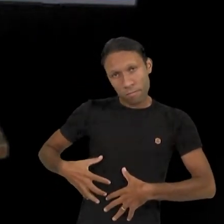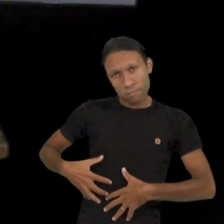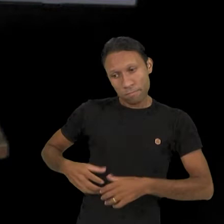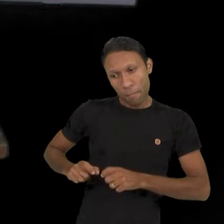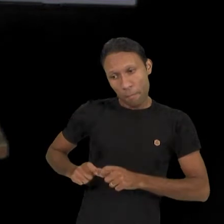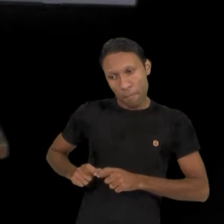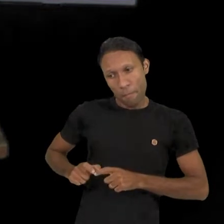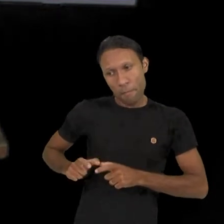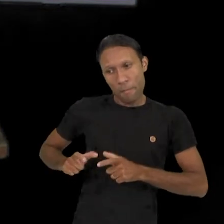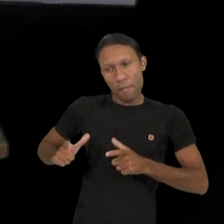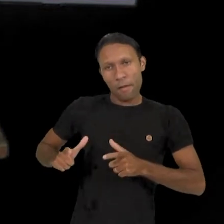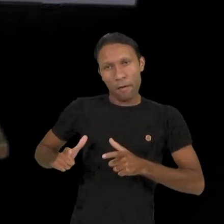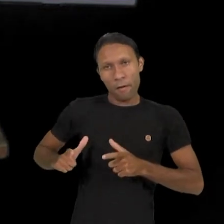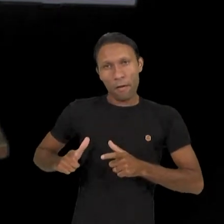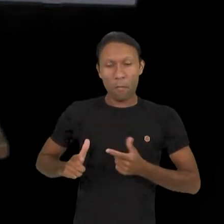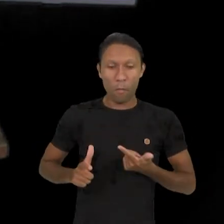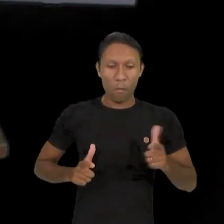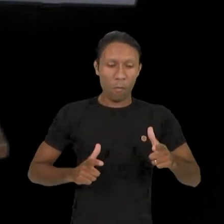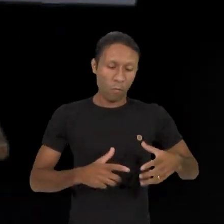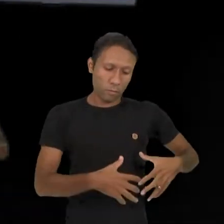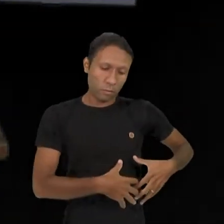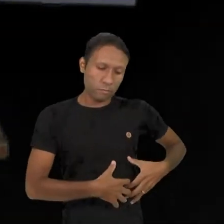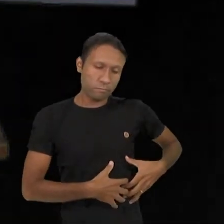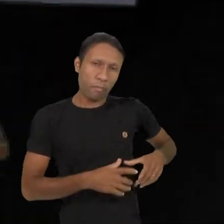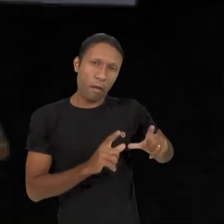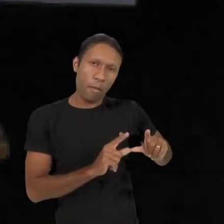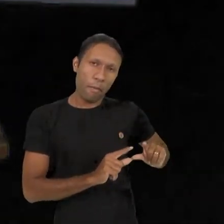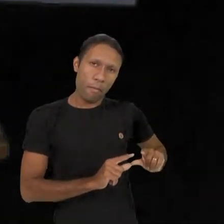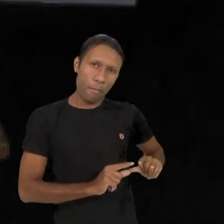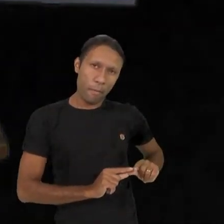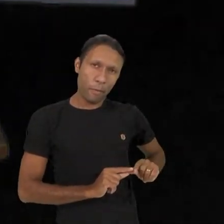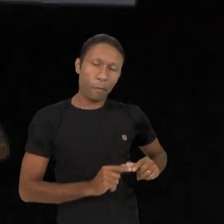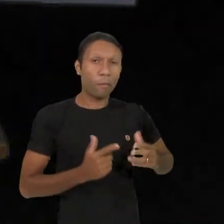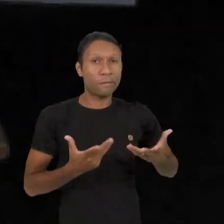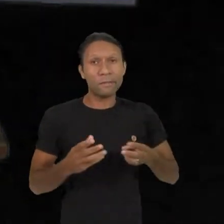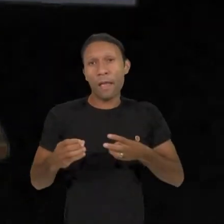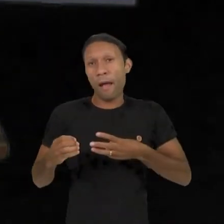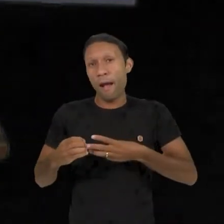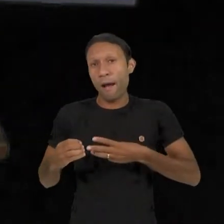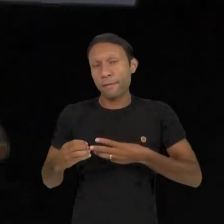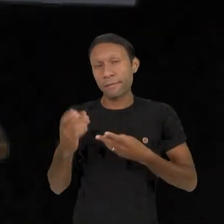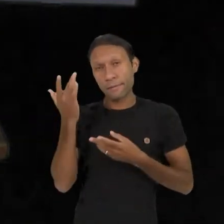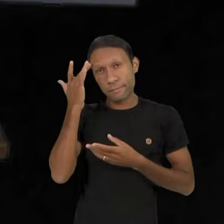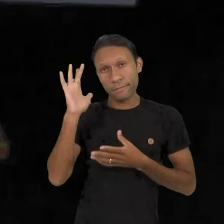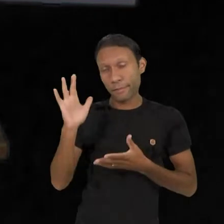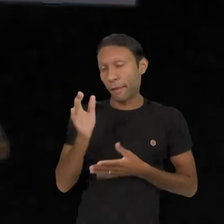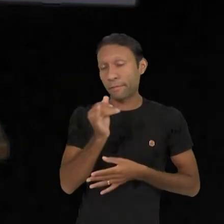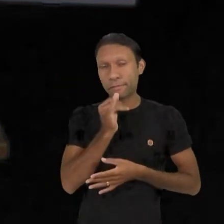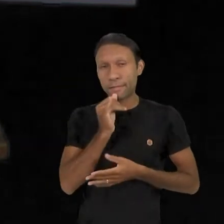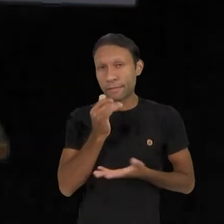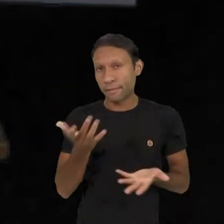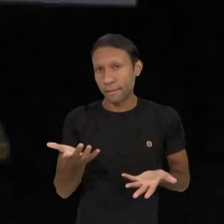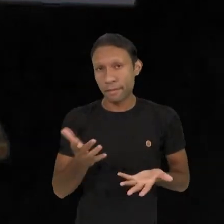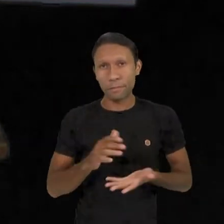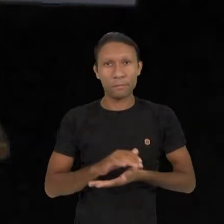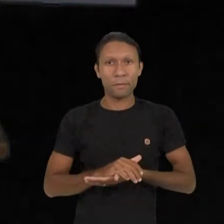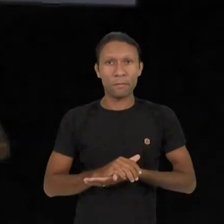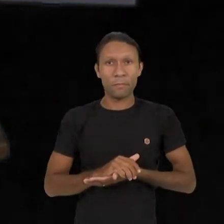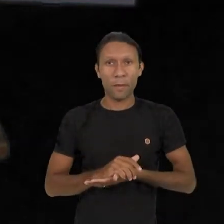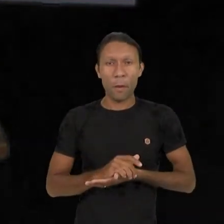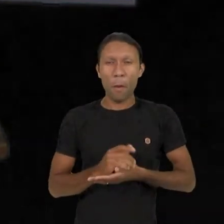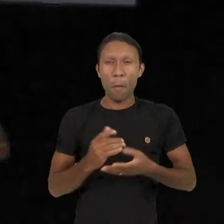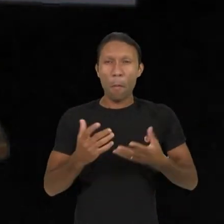quantidade, dependendo de onde esteja essa célula ou de que tecido forma essa célula. Por exemplo, uma